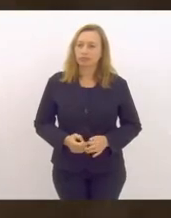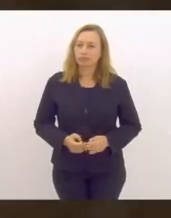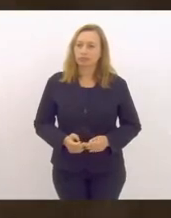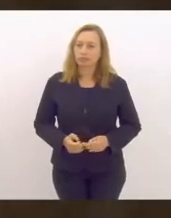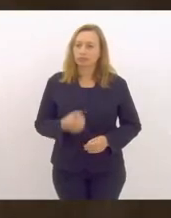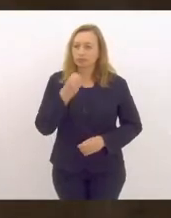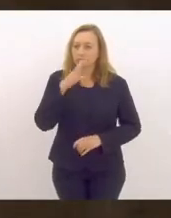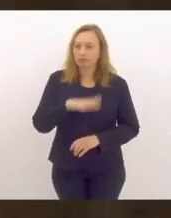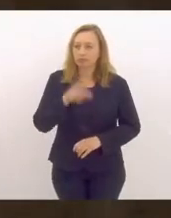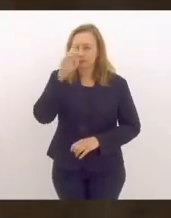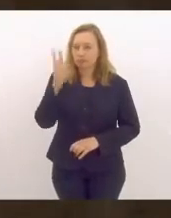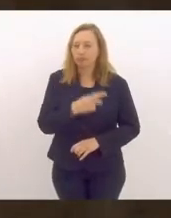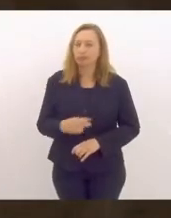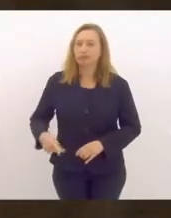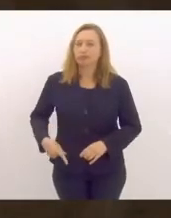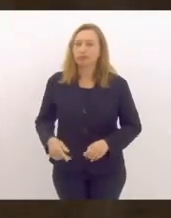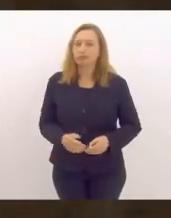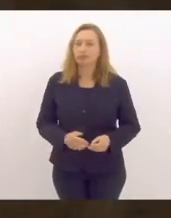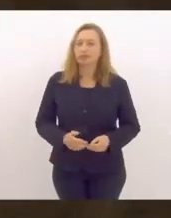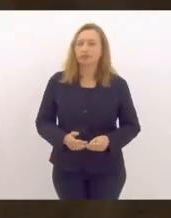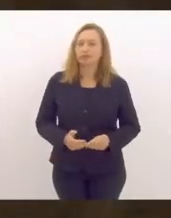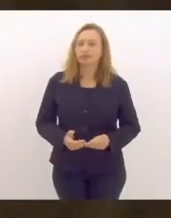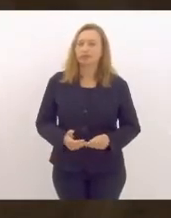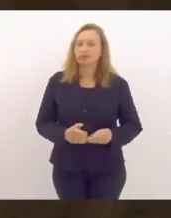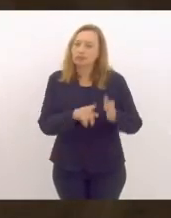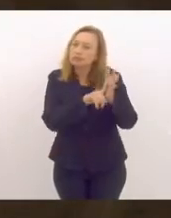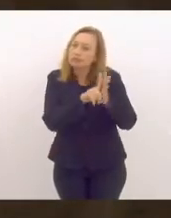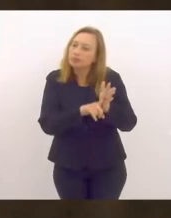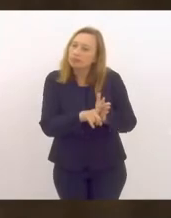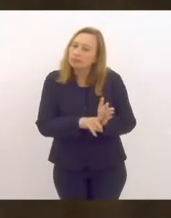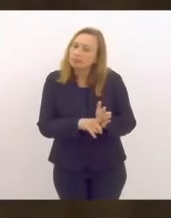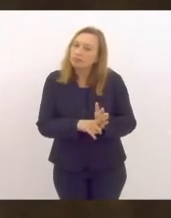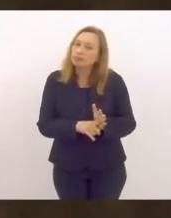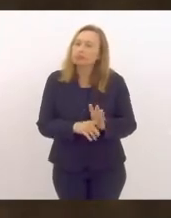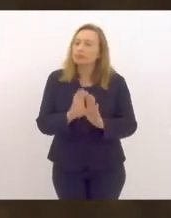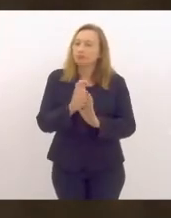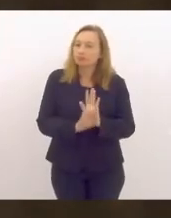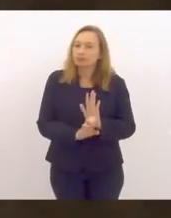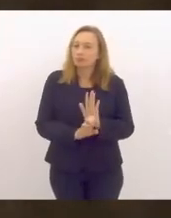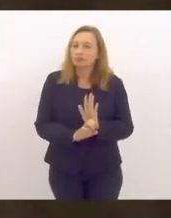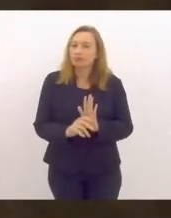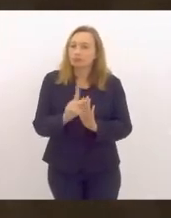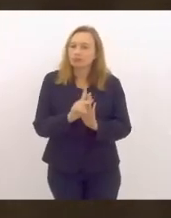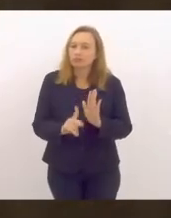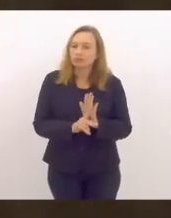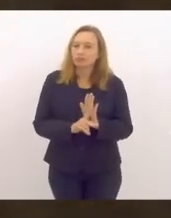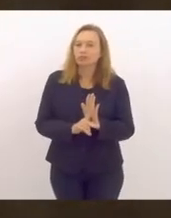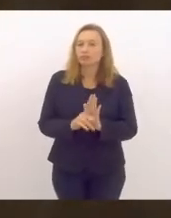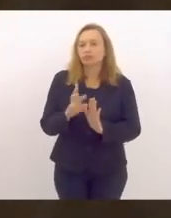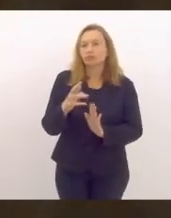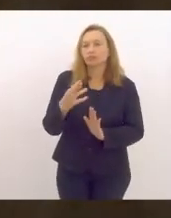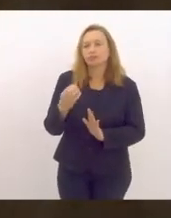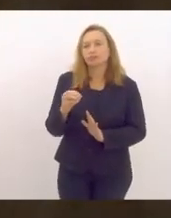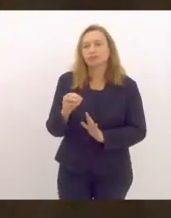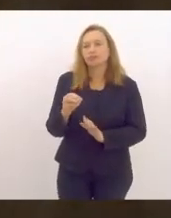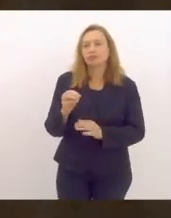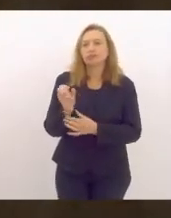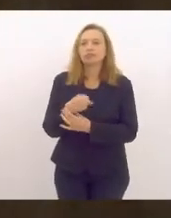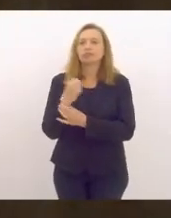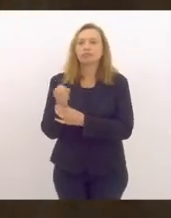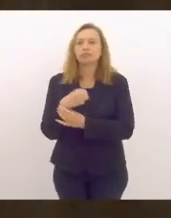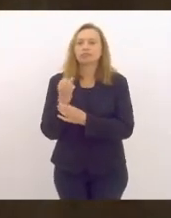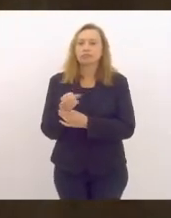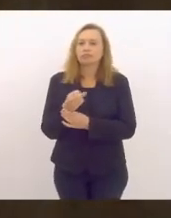Boa tarde, senhor presidente. Trata-se de análise da emenda ao projeto de lei que dispõe sobre condições de repouso de fisioterapeutas